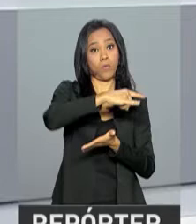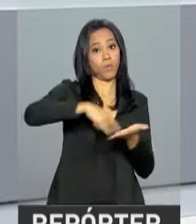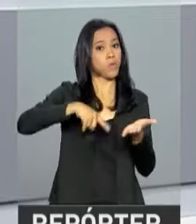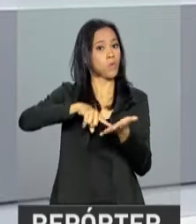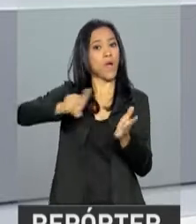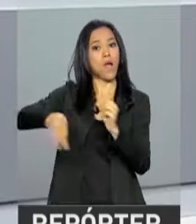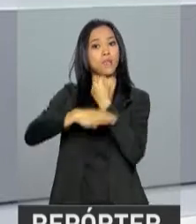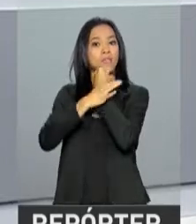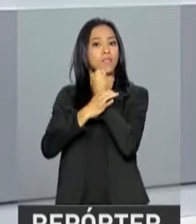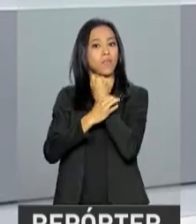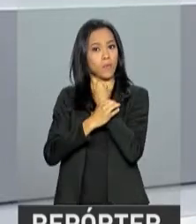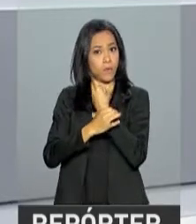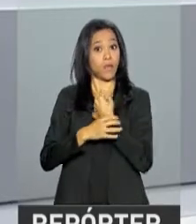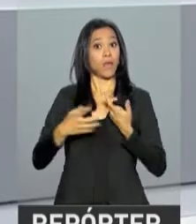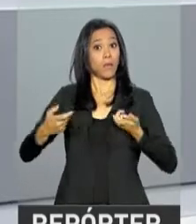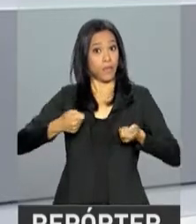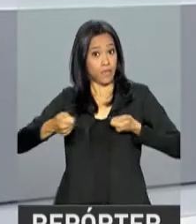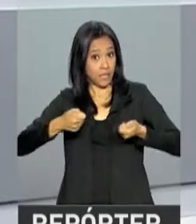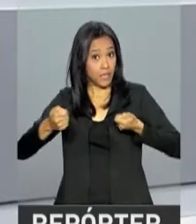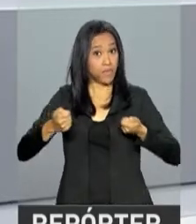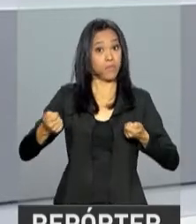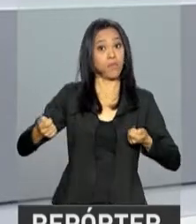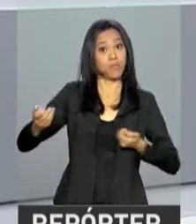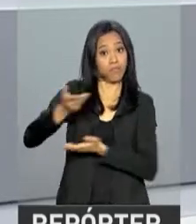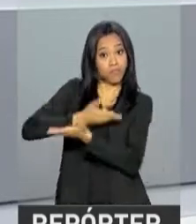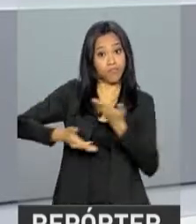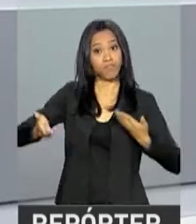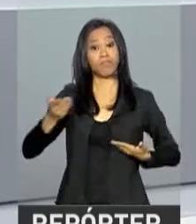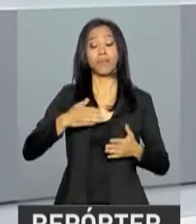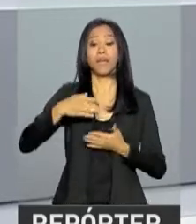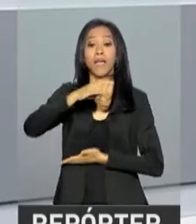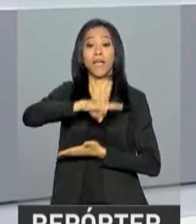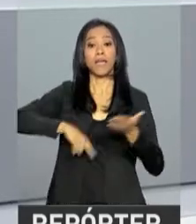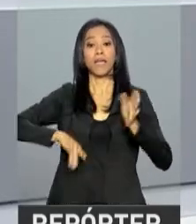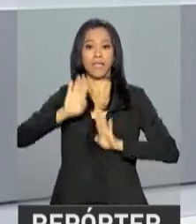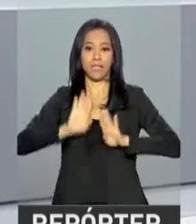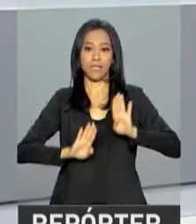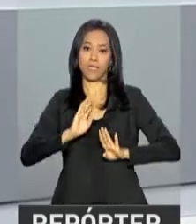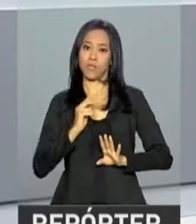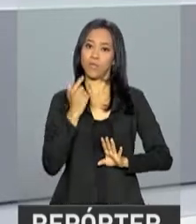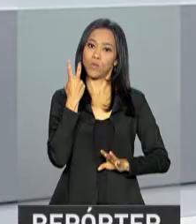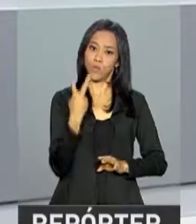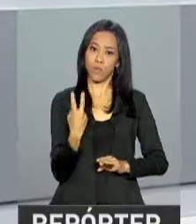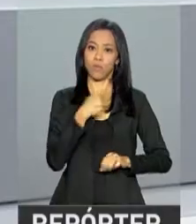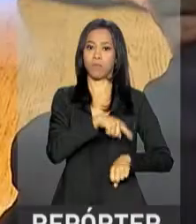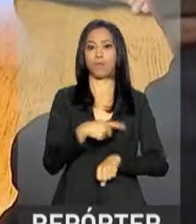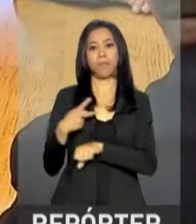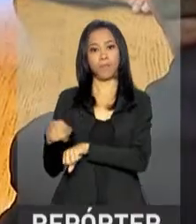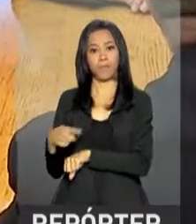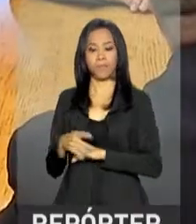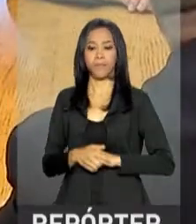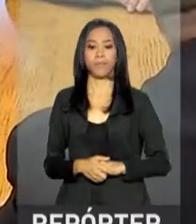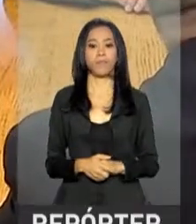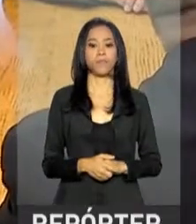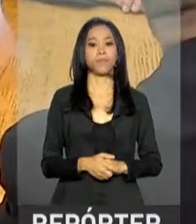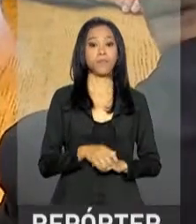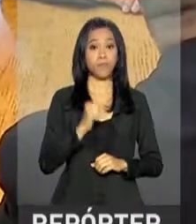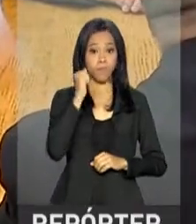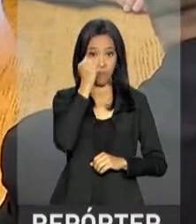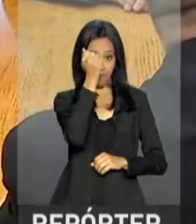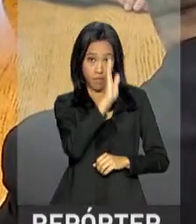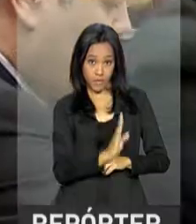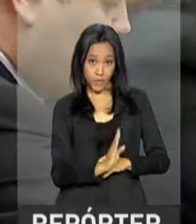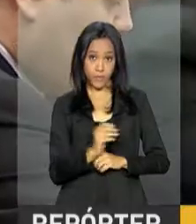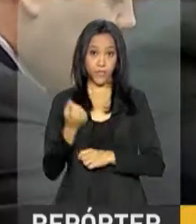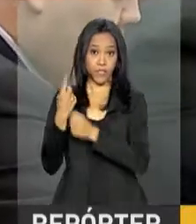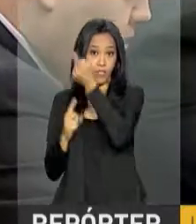a concorrentes brasileiros e chilenos em licitações públicas nos dois países brasileiros e